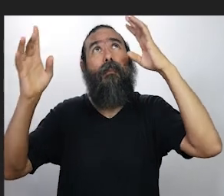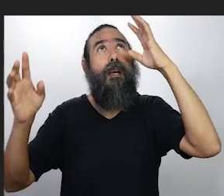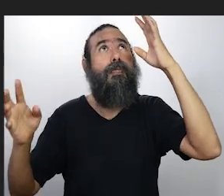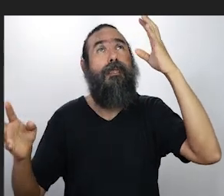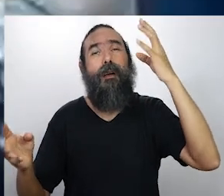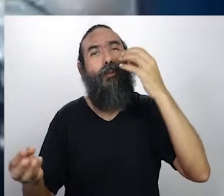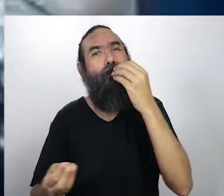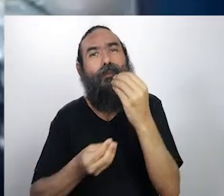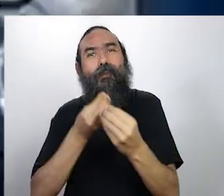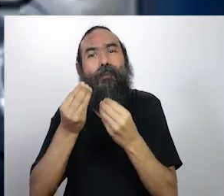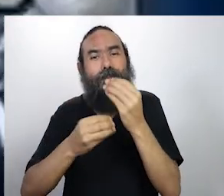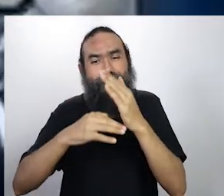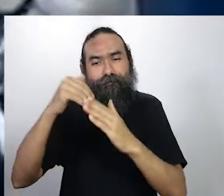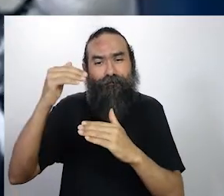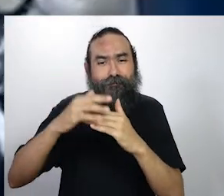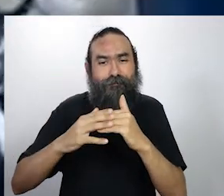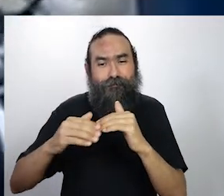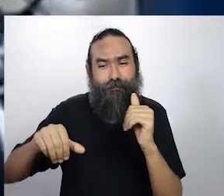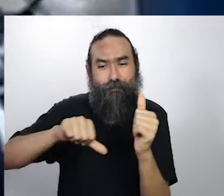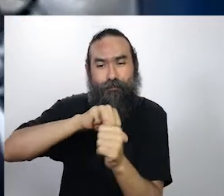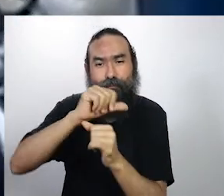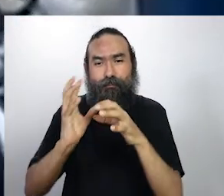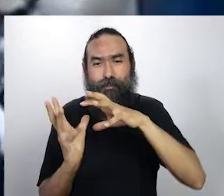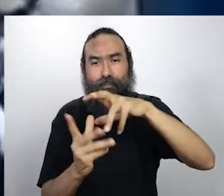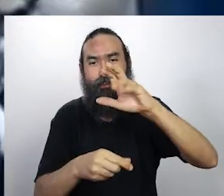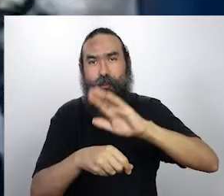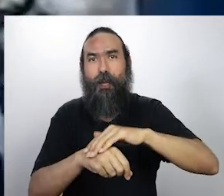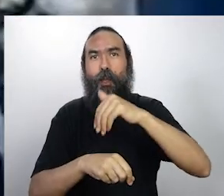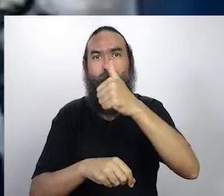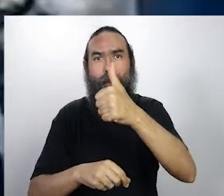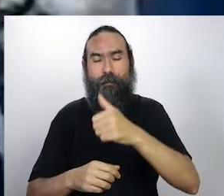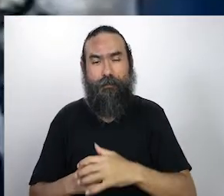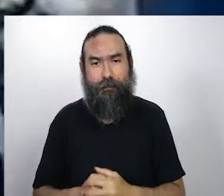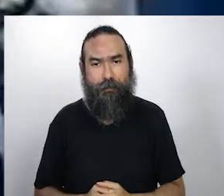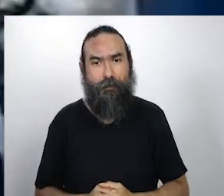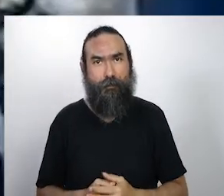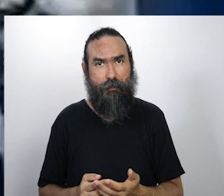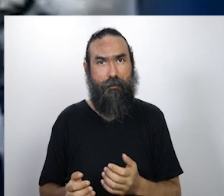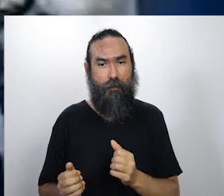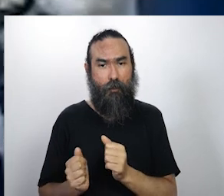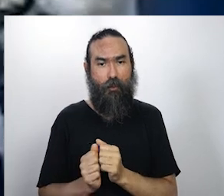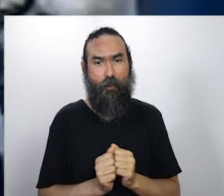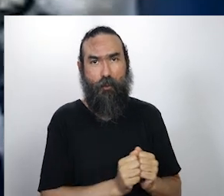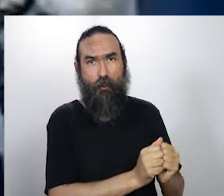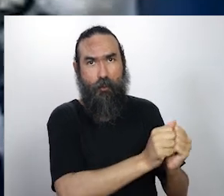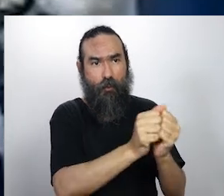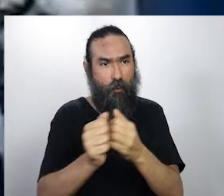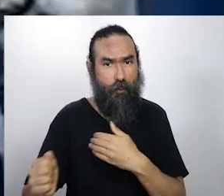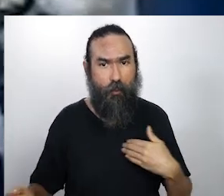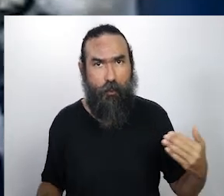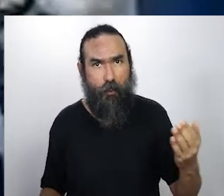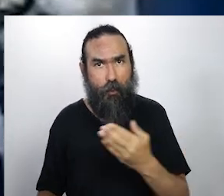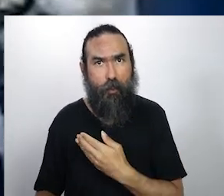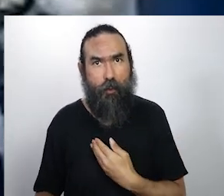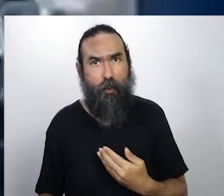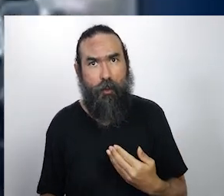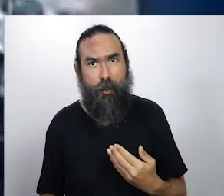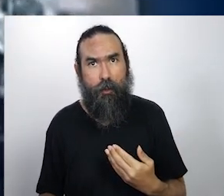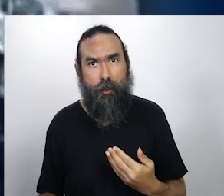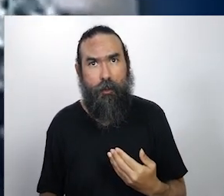Assim, junto, se a gente junto com... Se não for assim, o processo